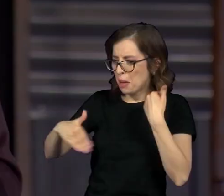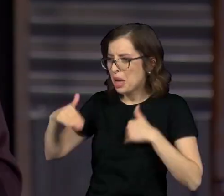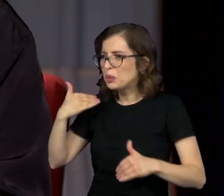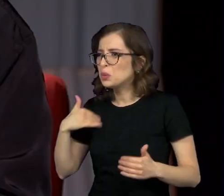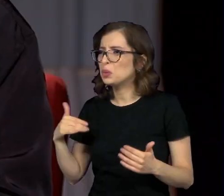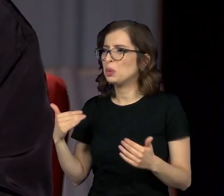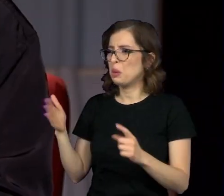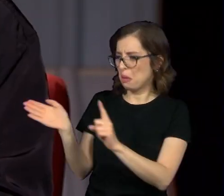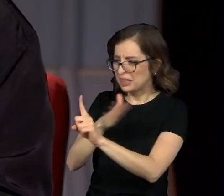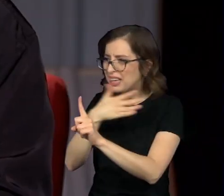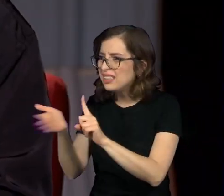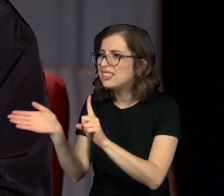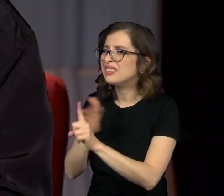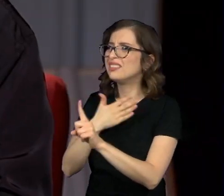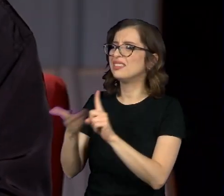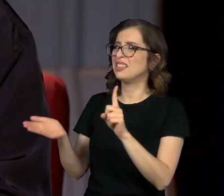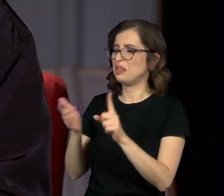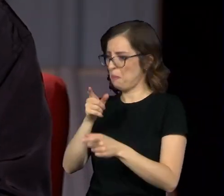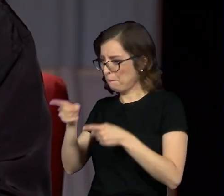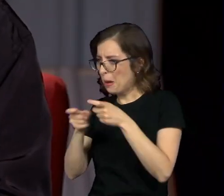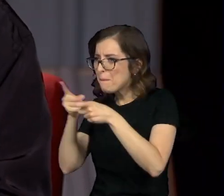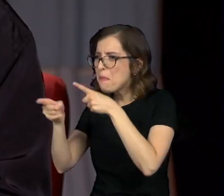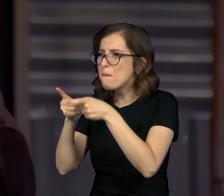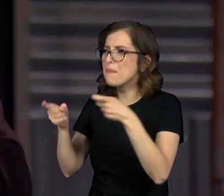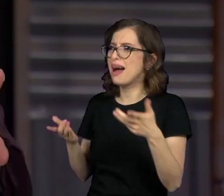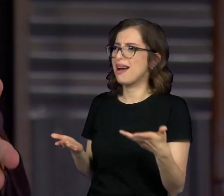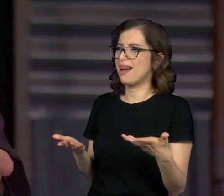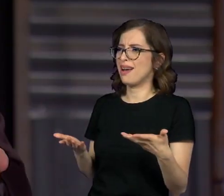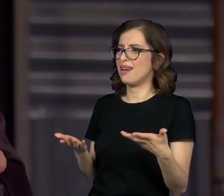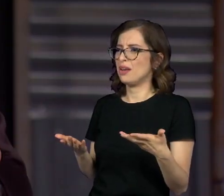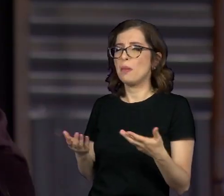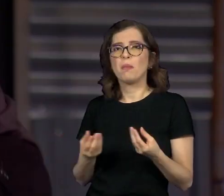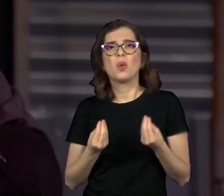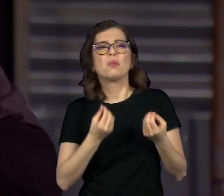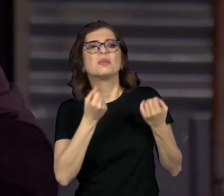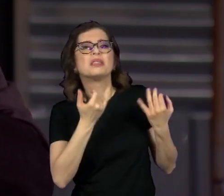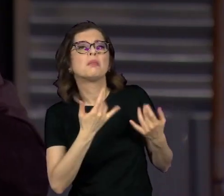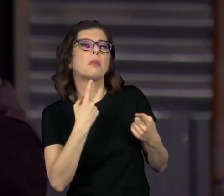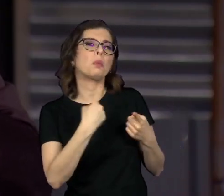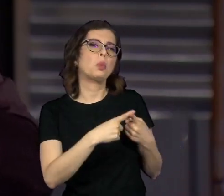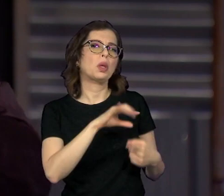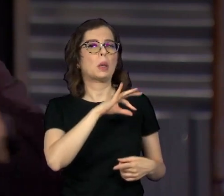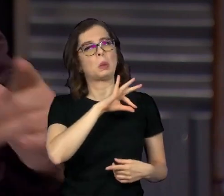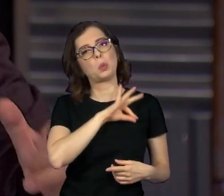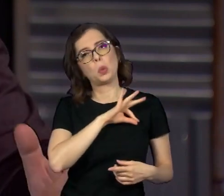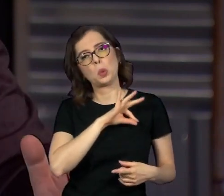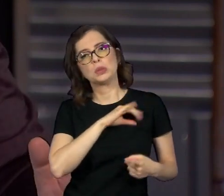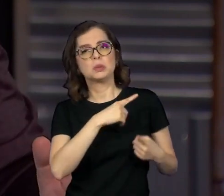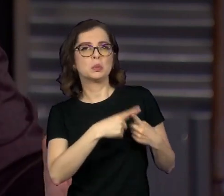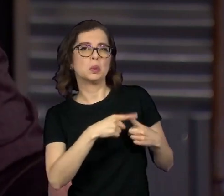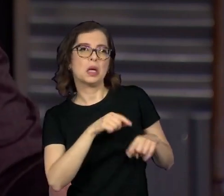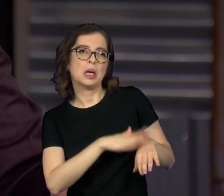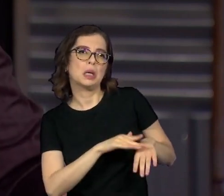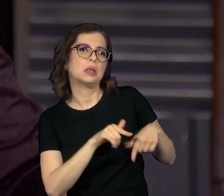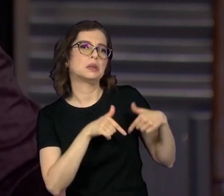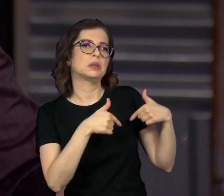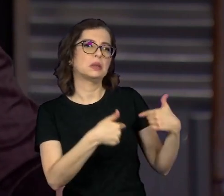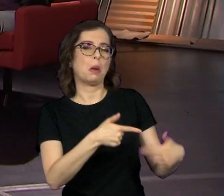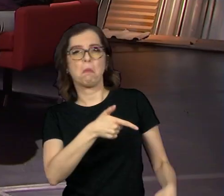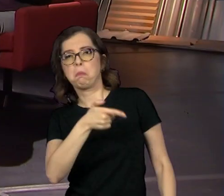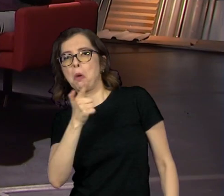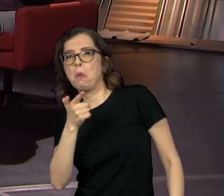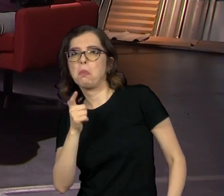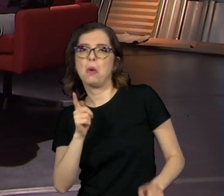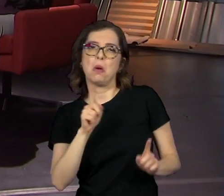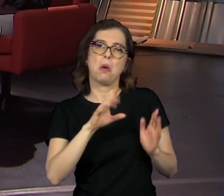sejam brutalizadas. É injustificável. Em nome de uma ocorrência né? policial que parece que é assim, não, eu estava atirando no bandido.